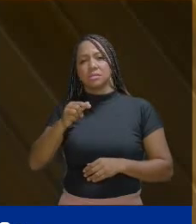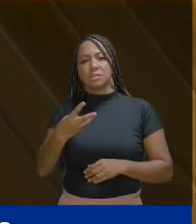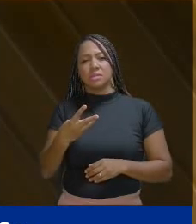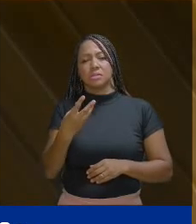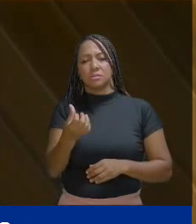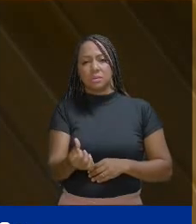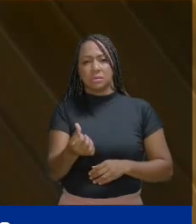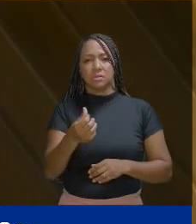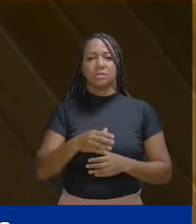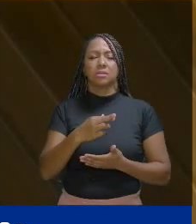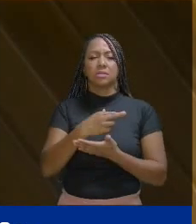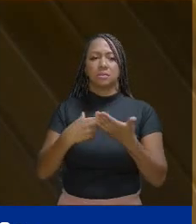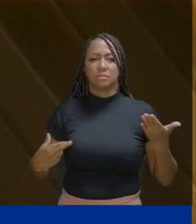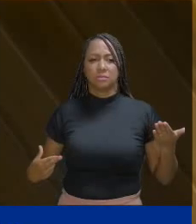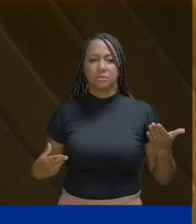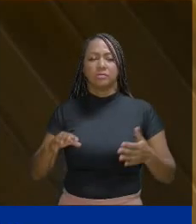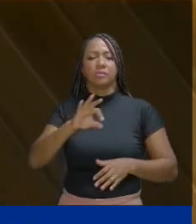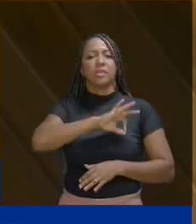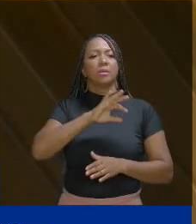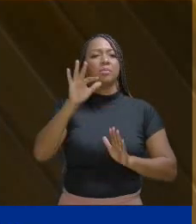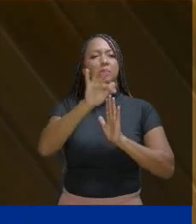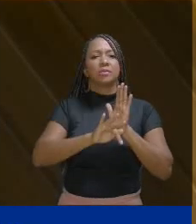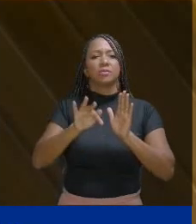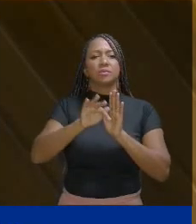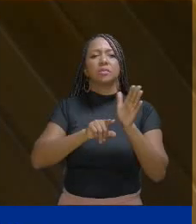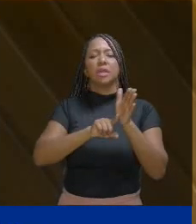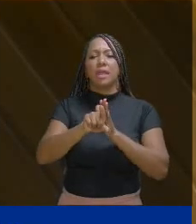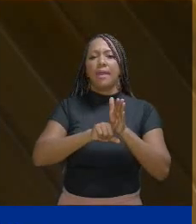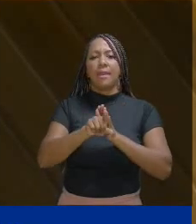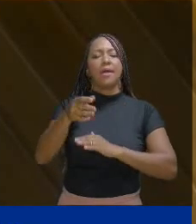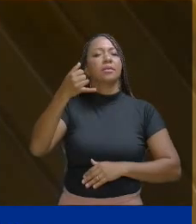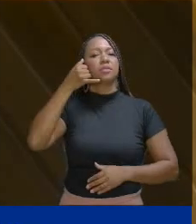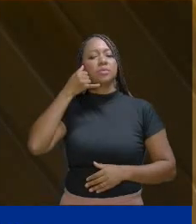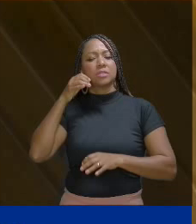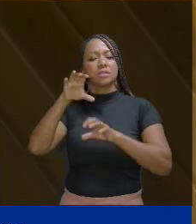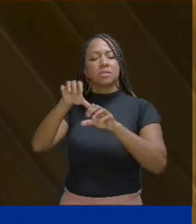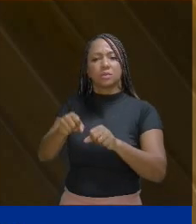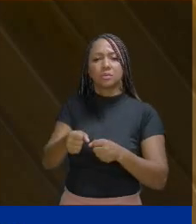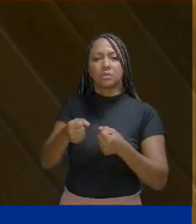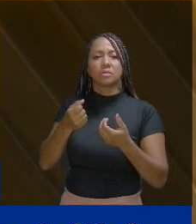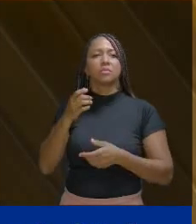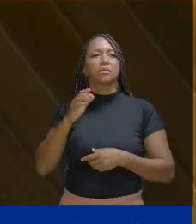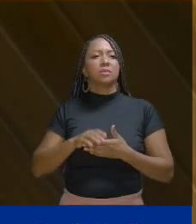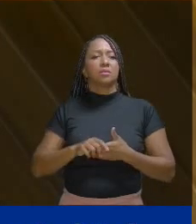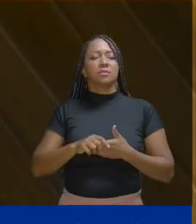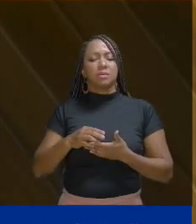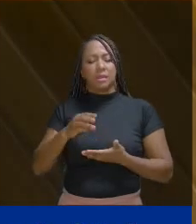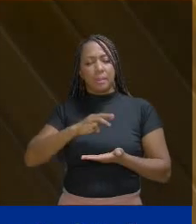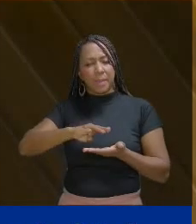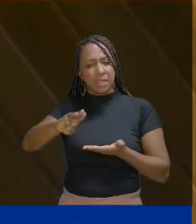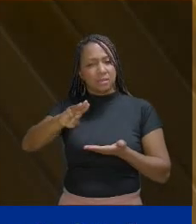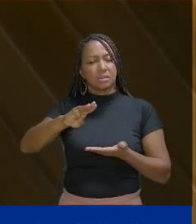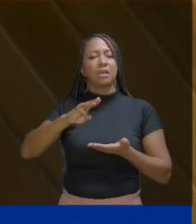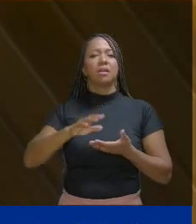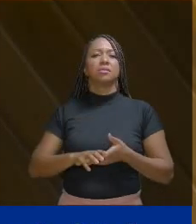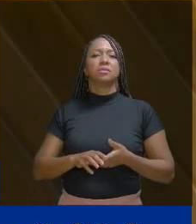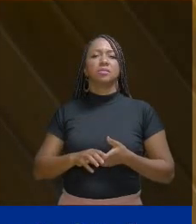2022-007-0036, relatórios da Polícia Federal sobre análise de celular apreendido e registro de mensagens, depoimentos